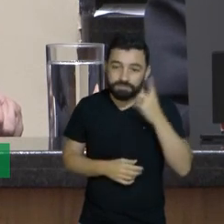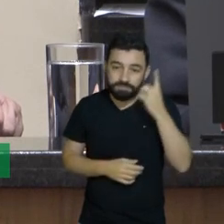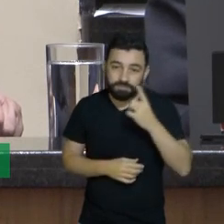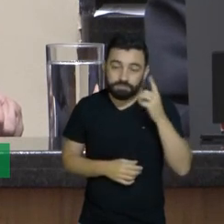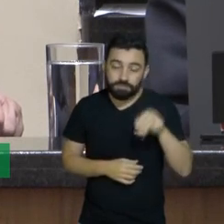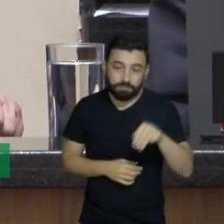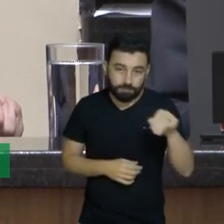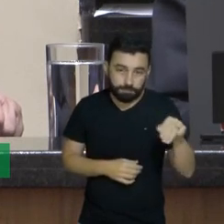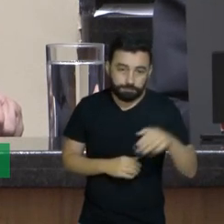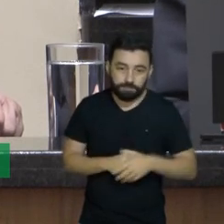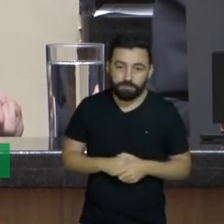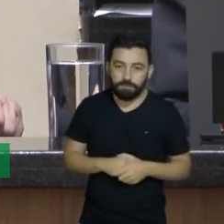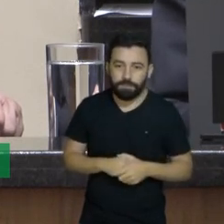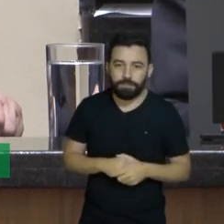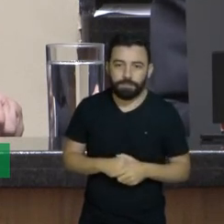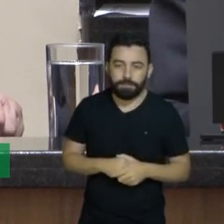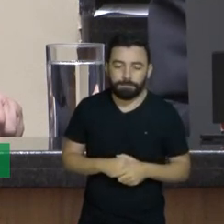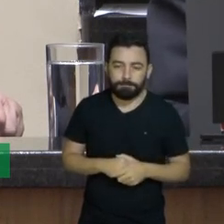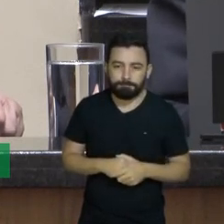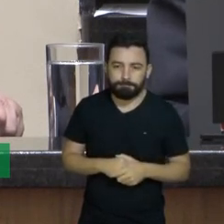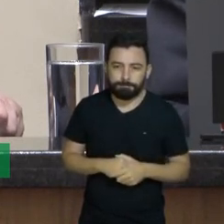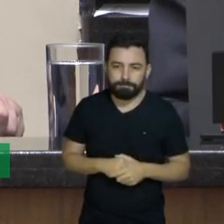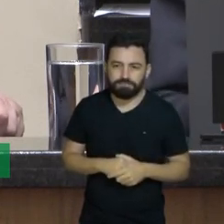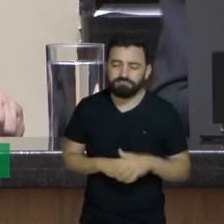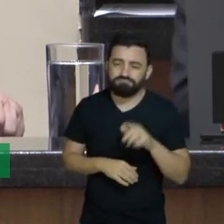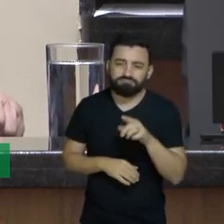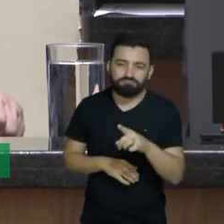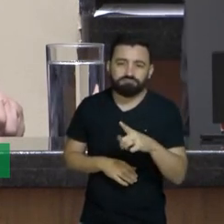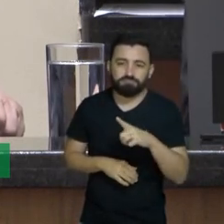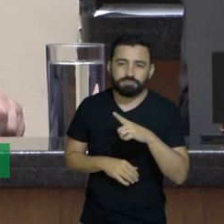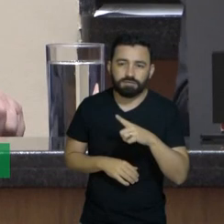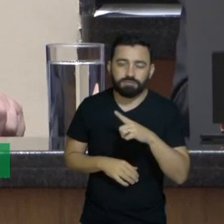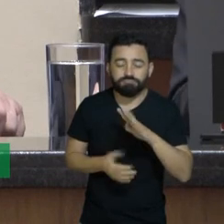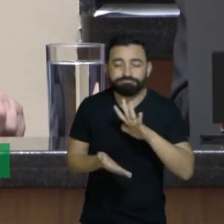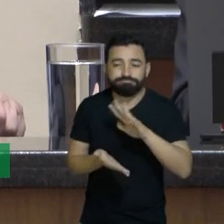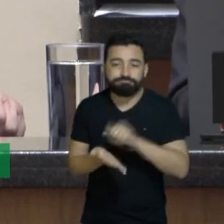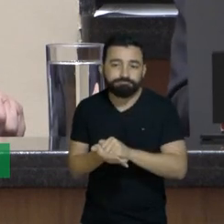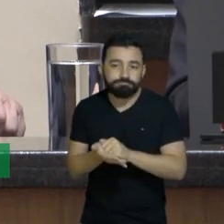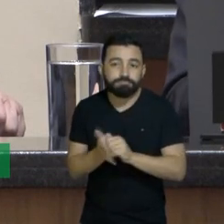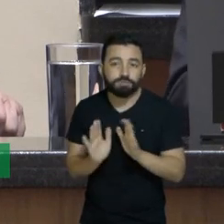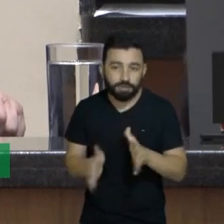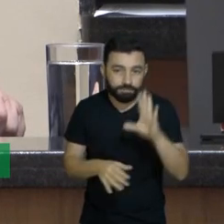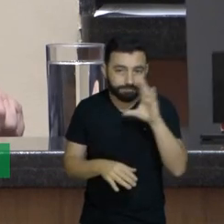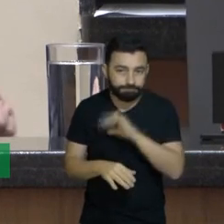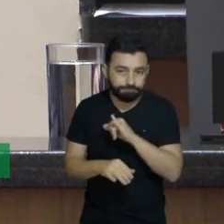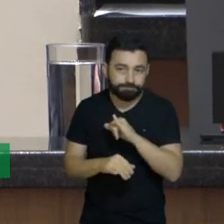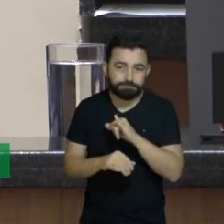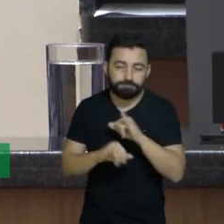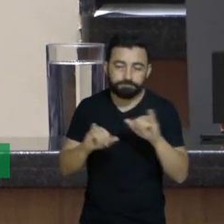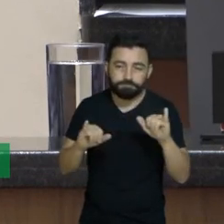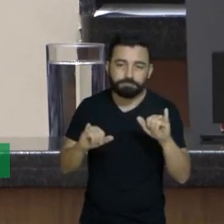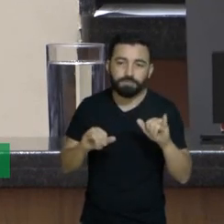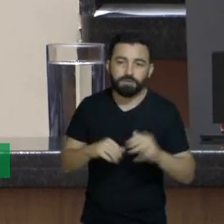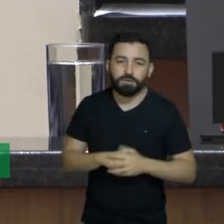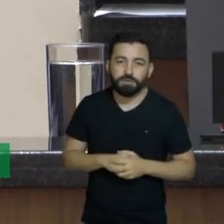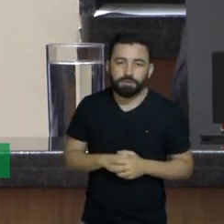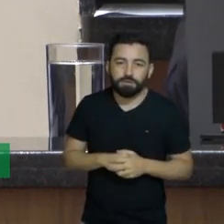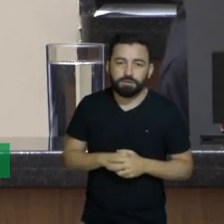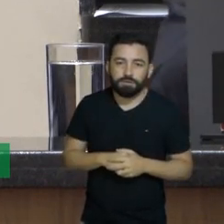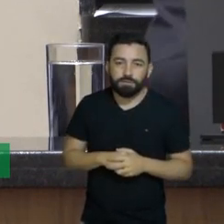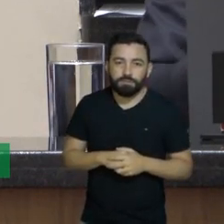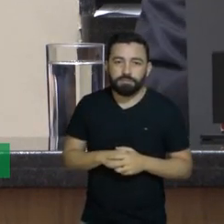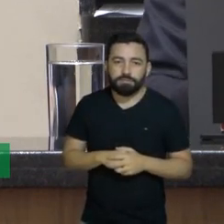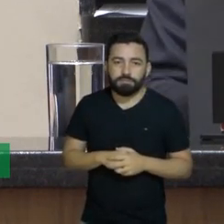Mota, Vossa Excelência está inscrito em breves comunicações e lhe